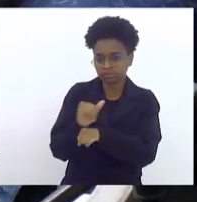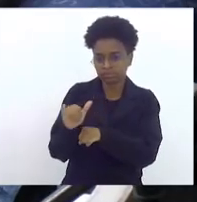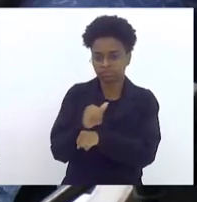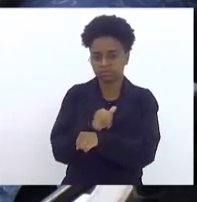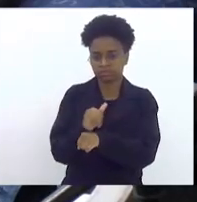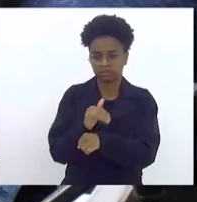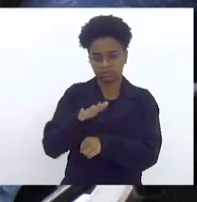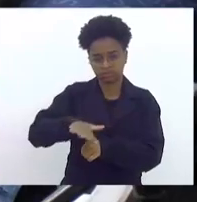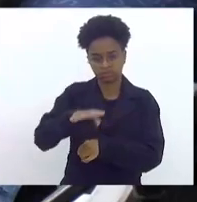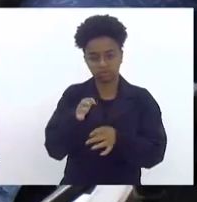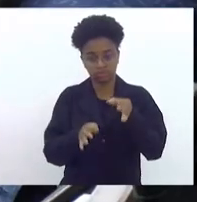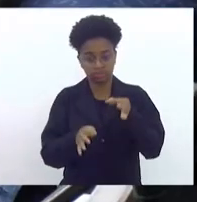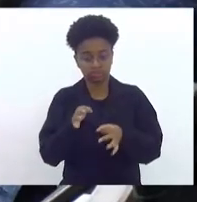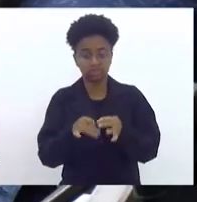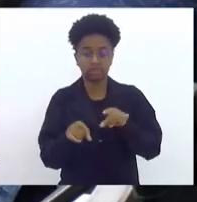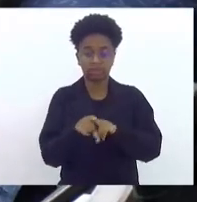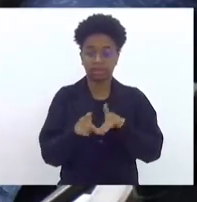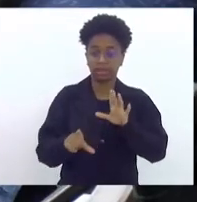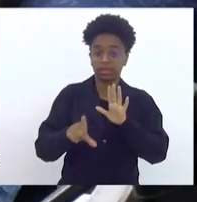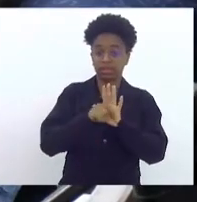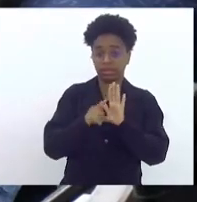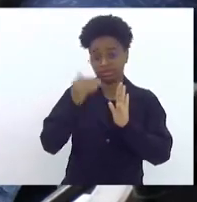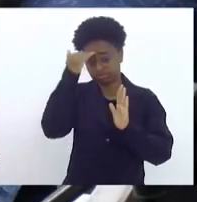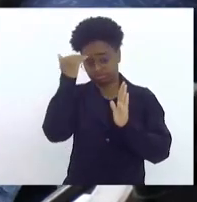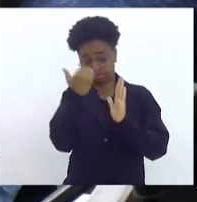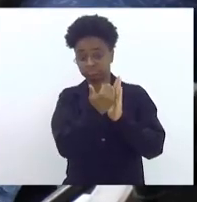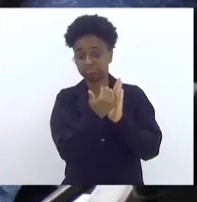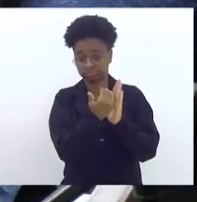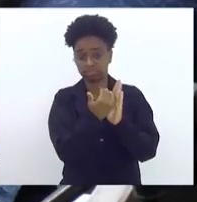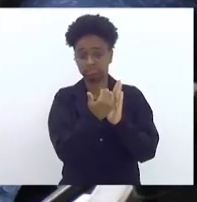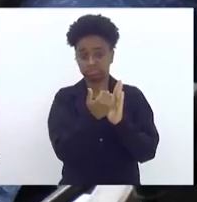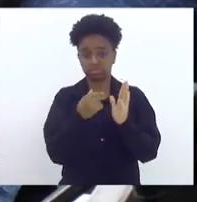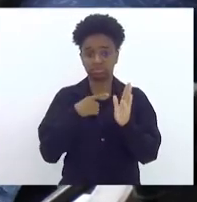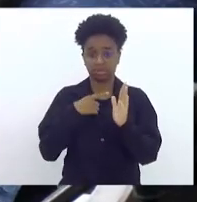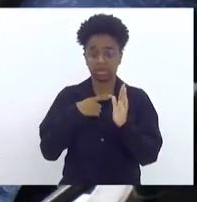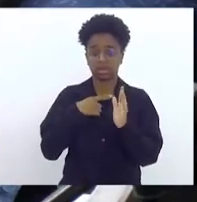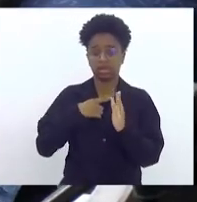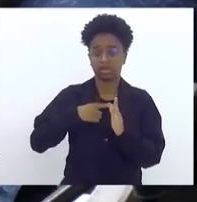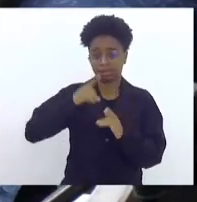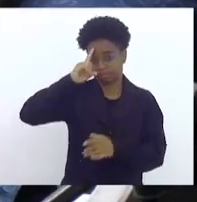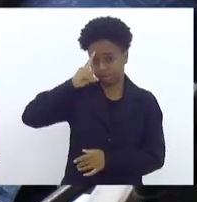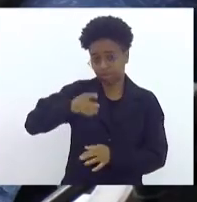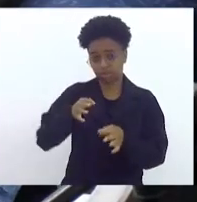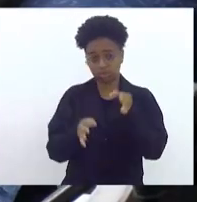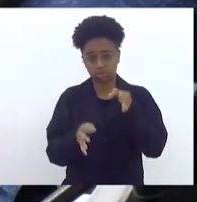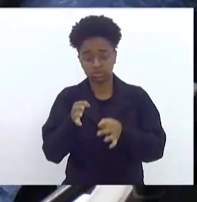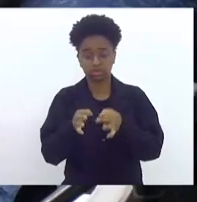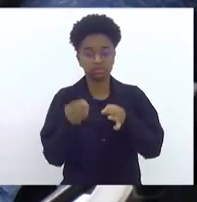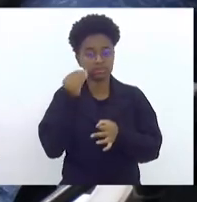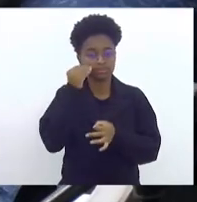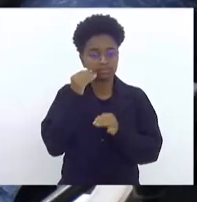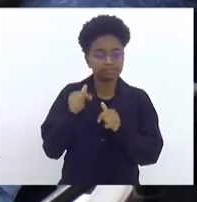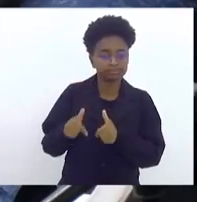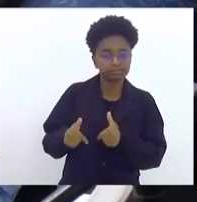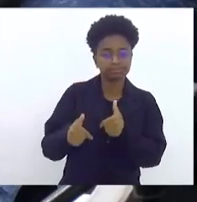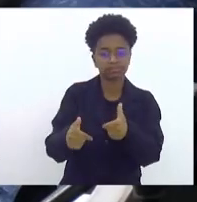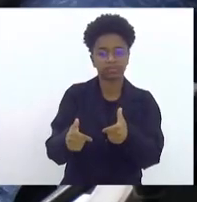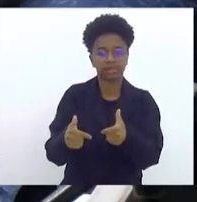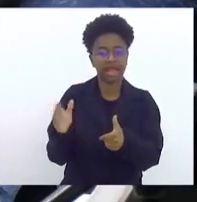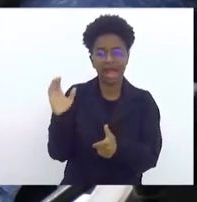jurídicas instrumentos legislativos para cumprir né uma determinação judicial para que isso seja feita na maior